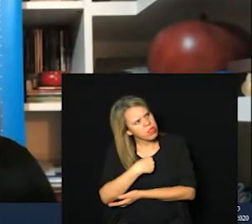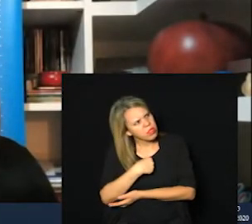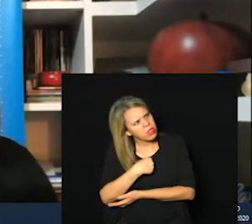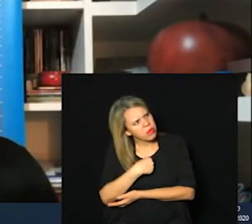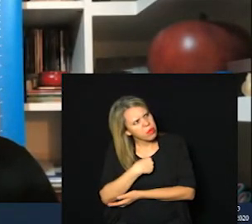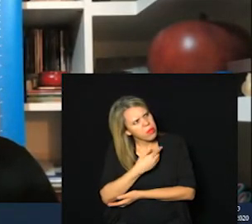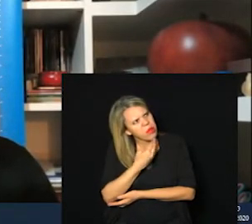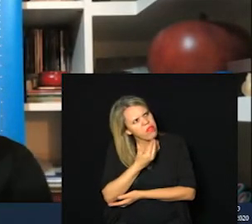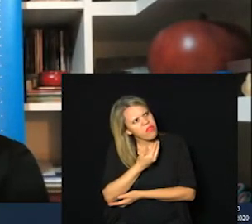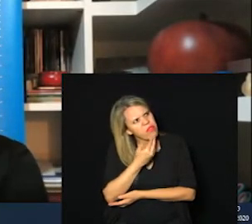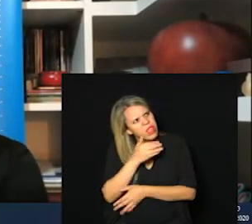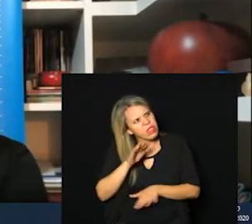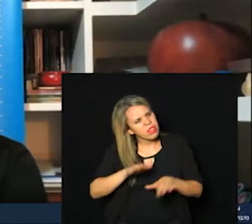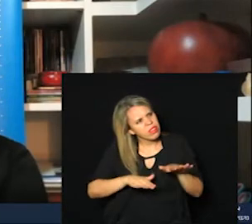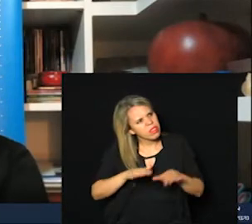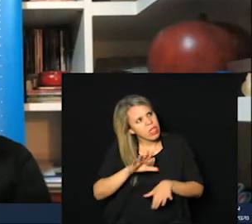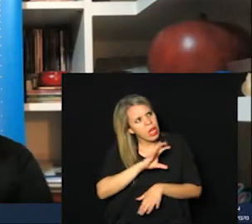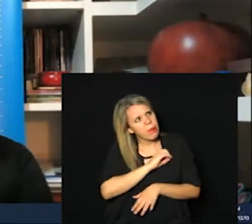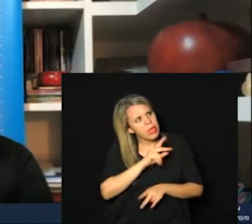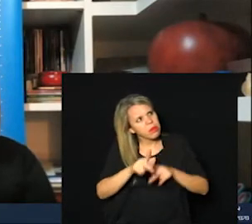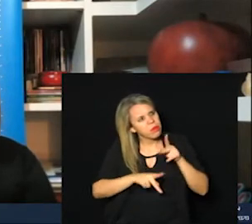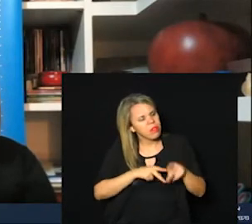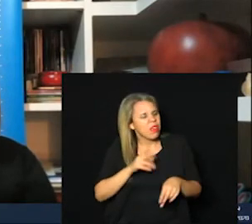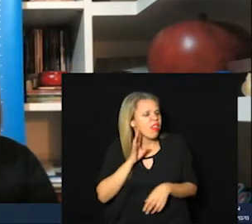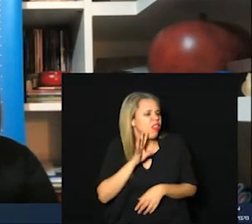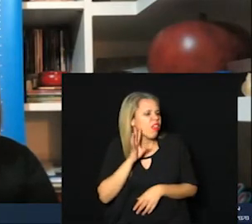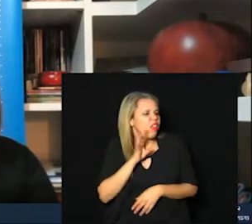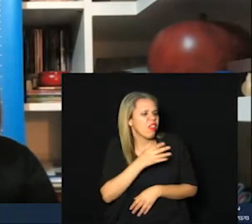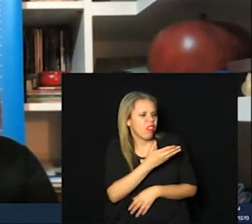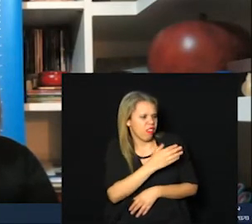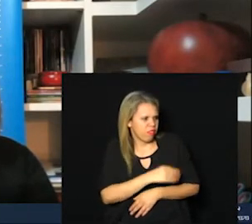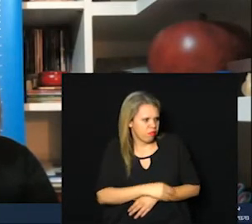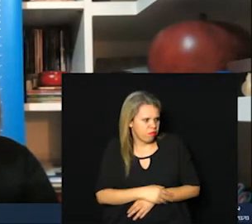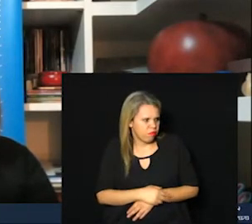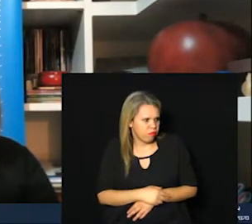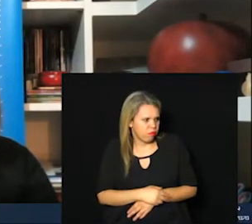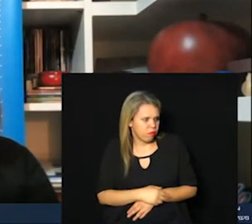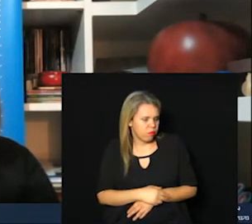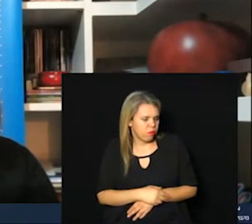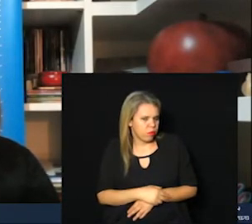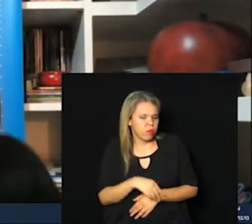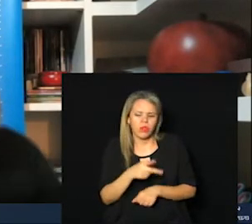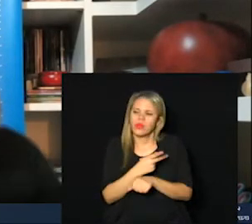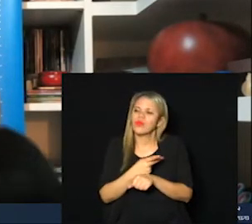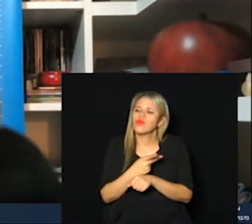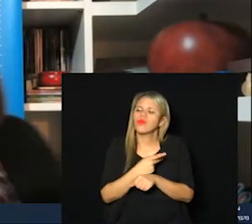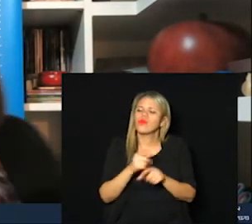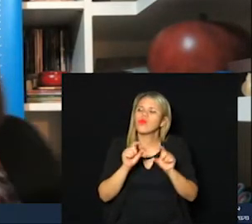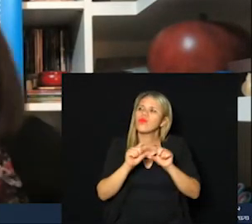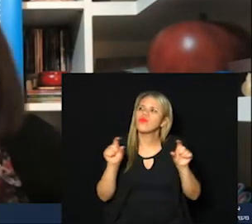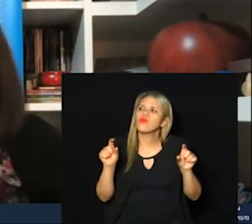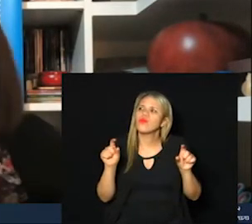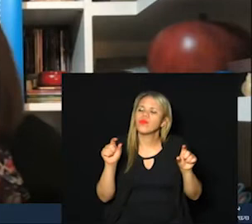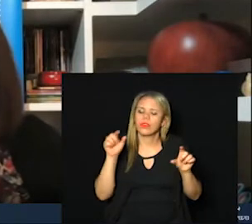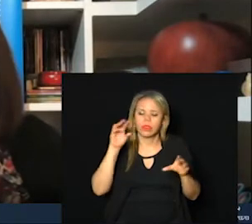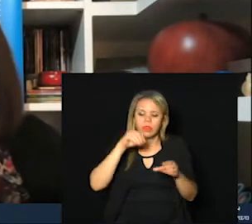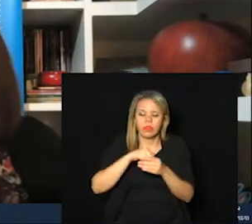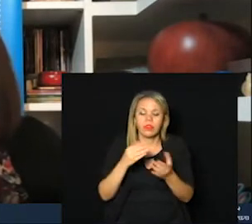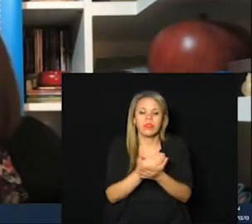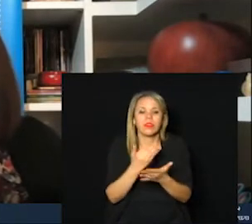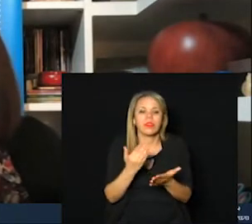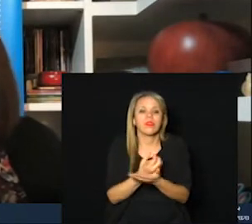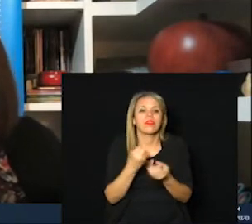mais fácil, muitas vezes, amar quem me é simpático. E fui procurar uma frase de Chiara Lubich na qual ela